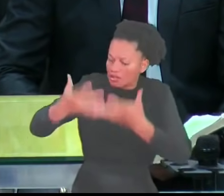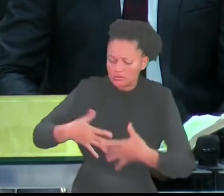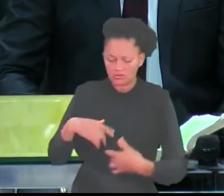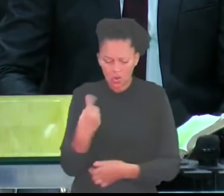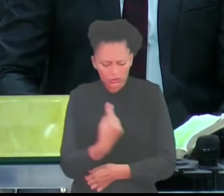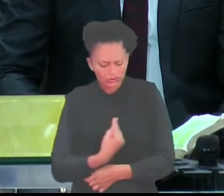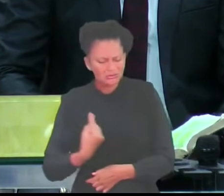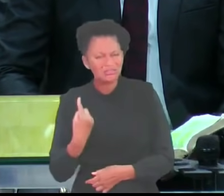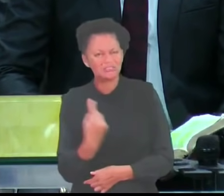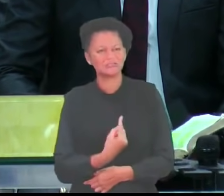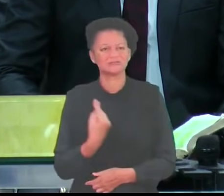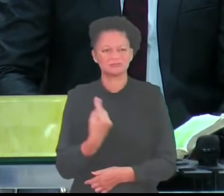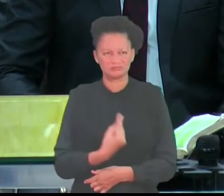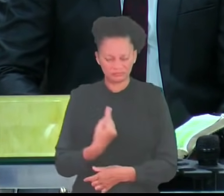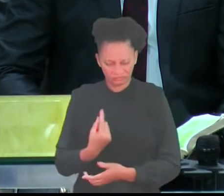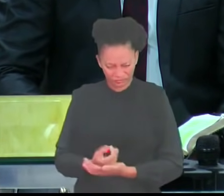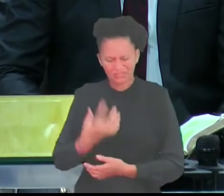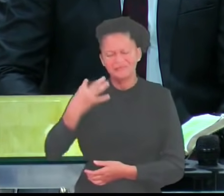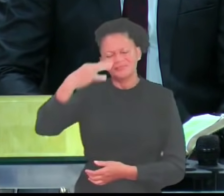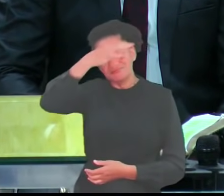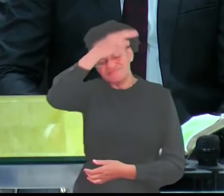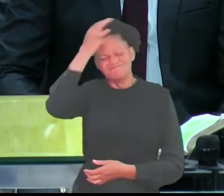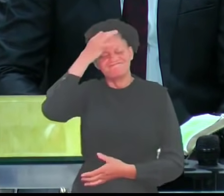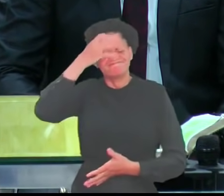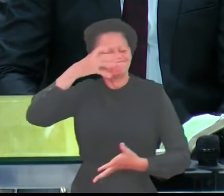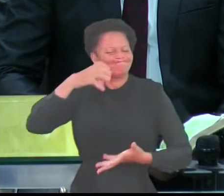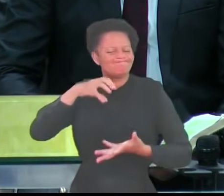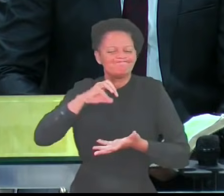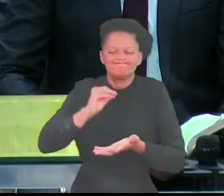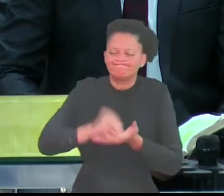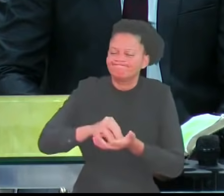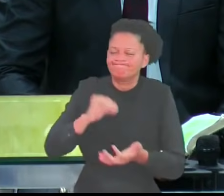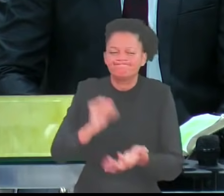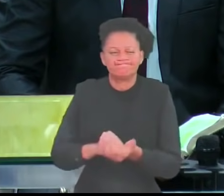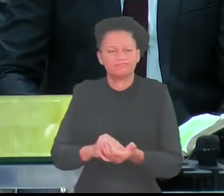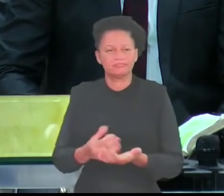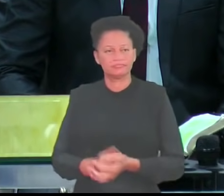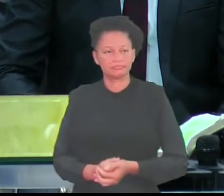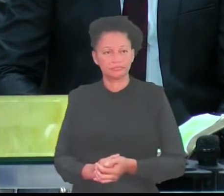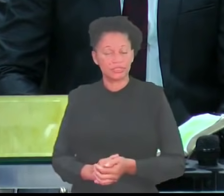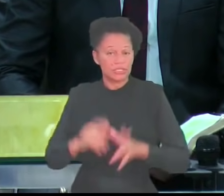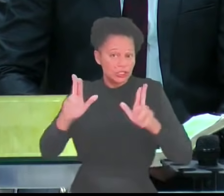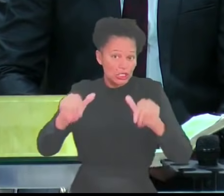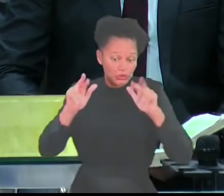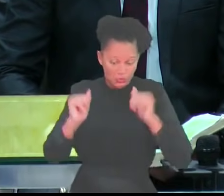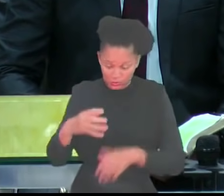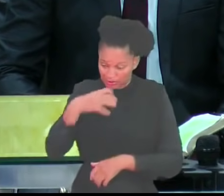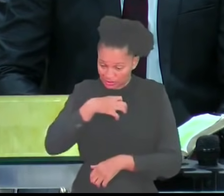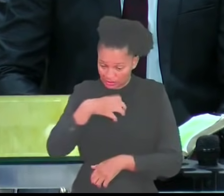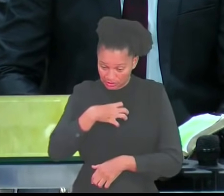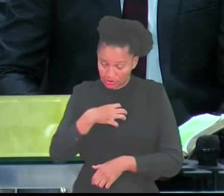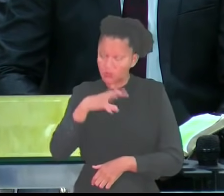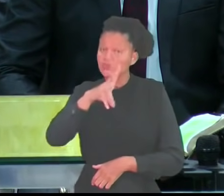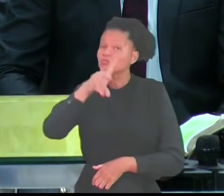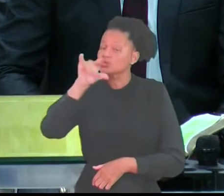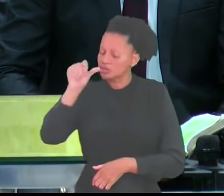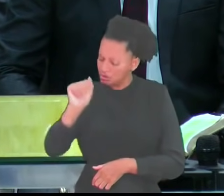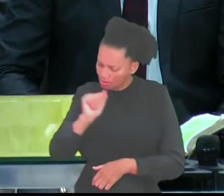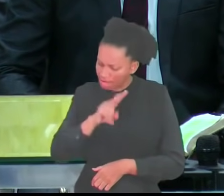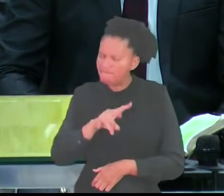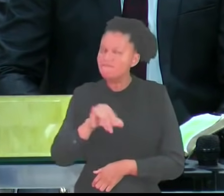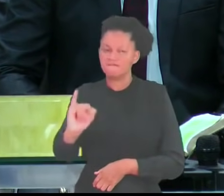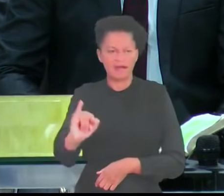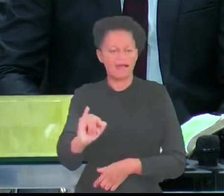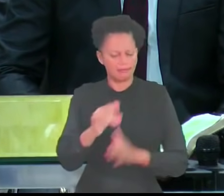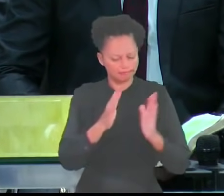solidão. Deserto espiritual. Quem nunca foi para o deserto, se prepare que um dia, mais